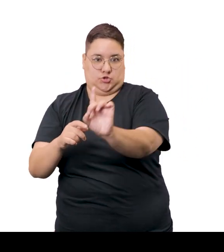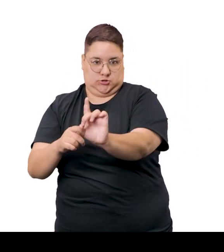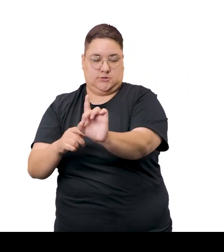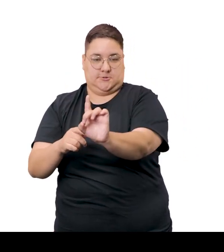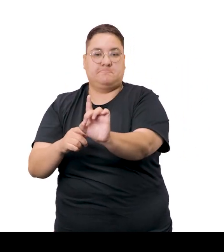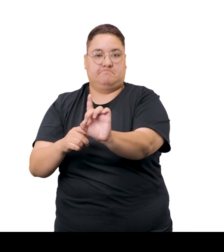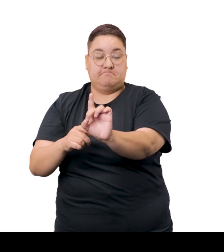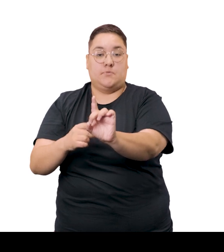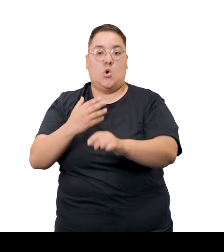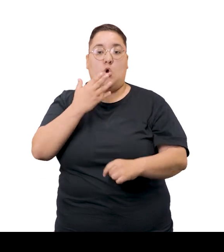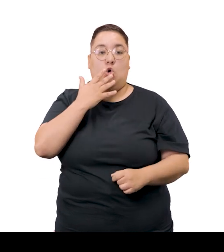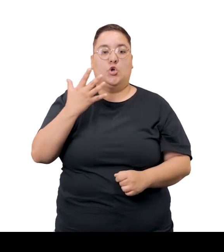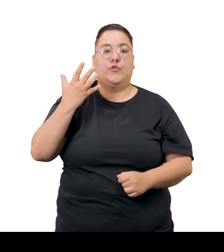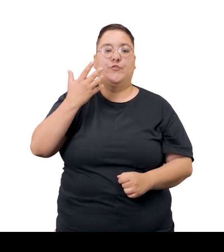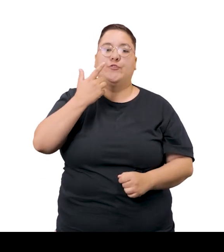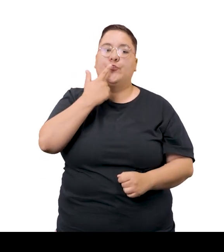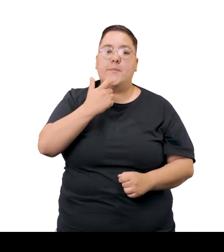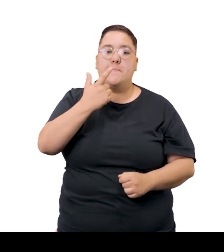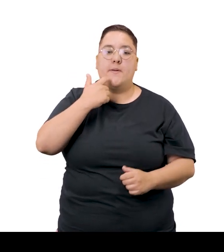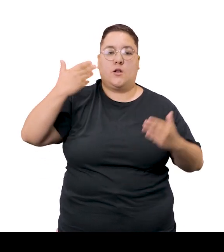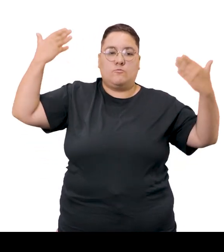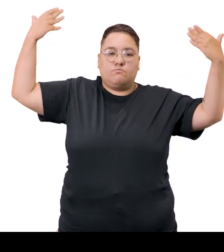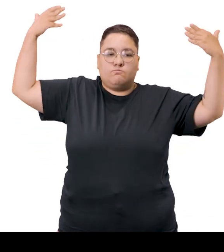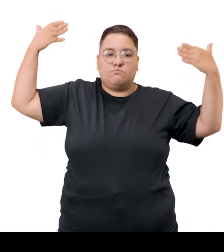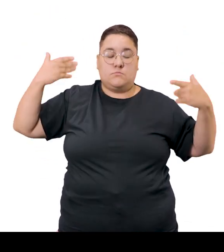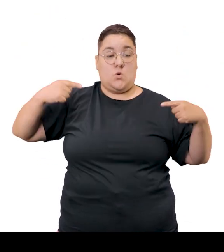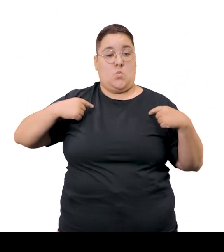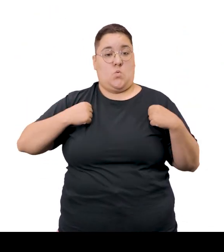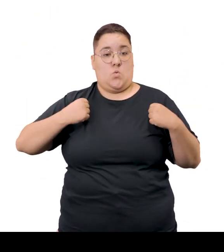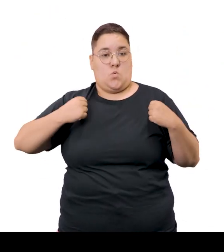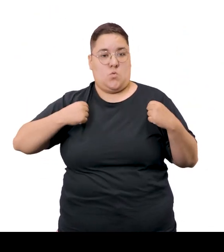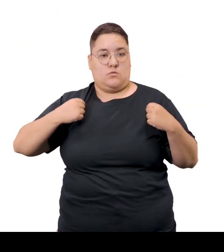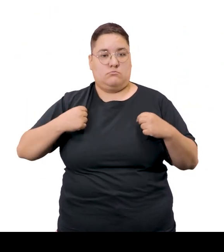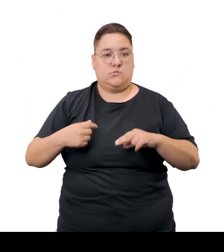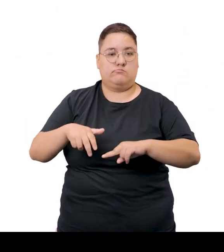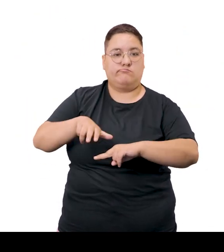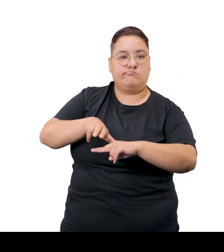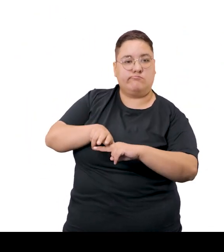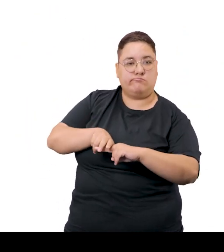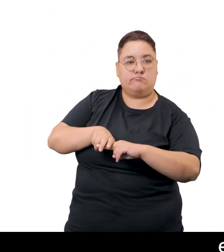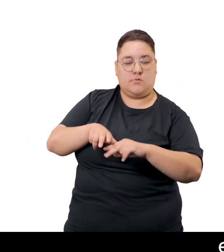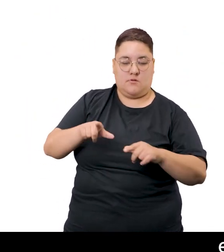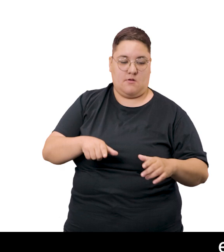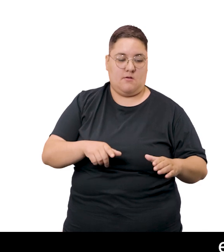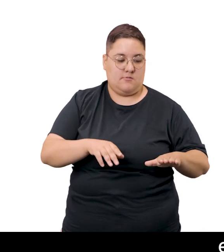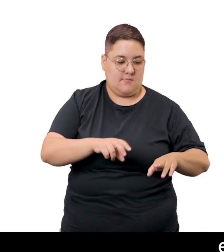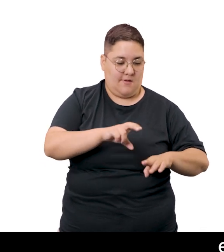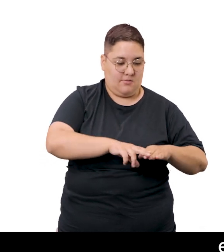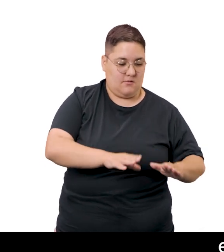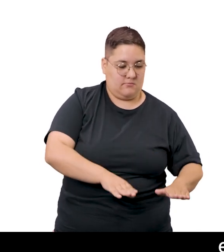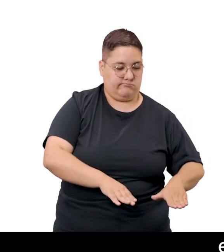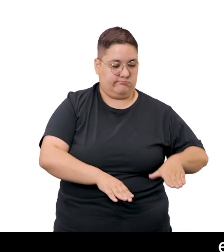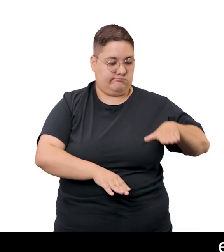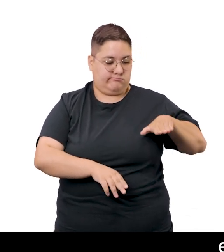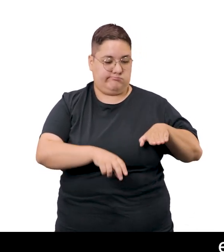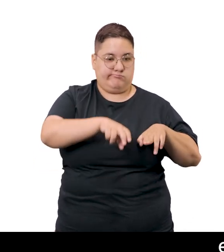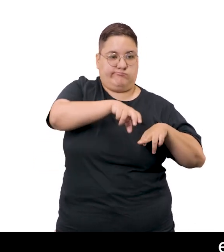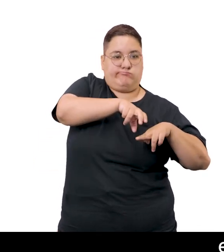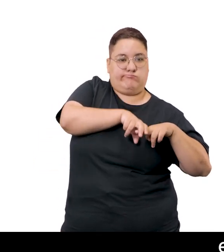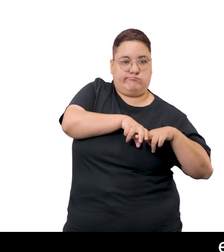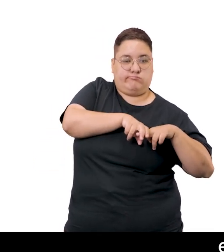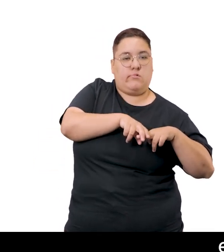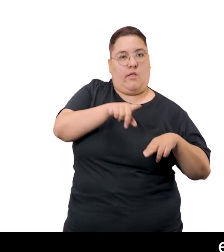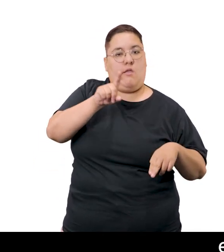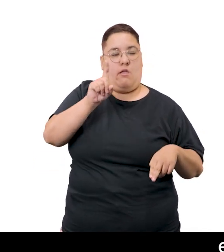esquerda para a direita, a cor vermelha de fundo, as roupas, a pose e a banqueta elevada de madeira